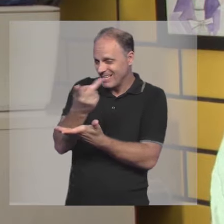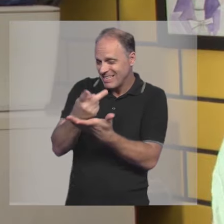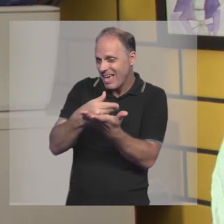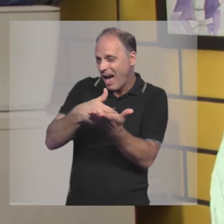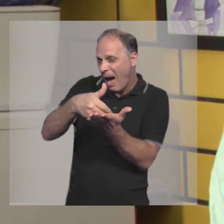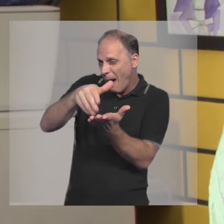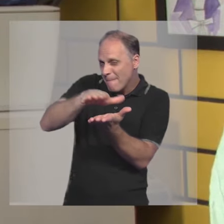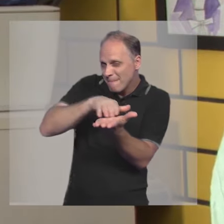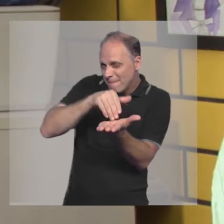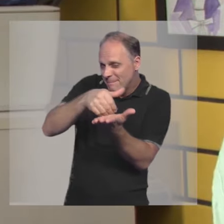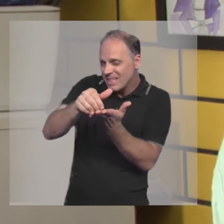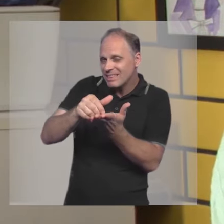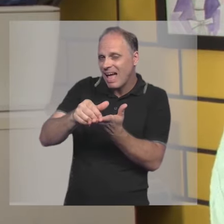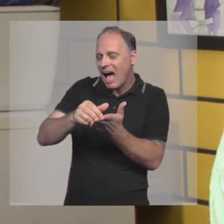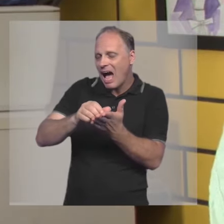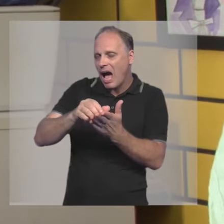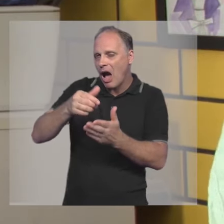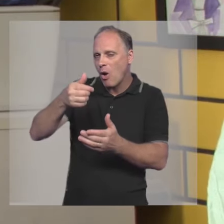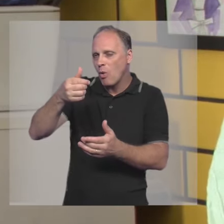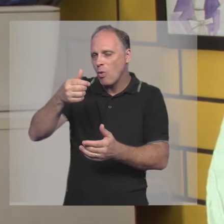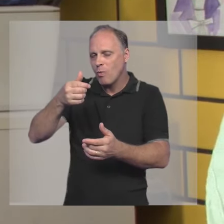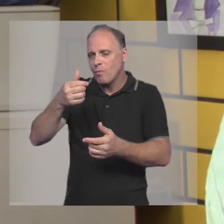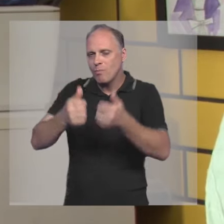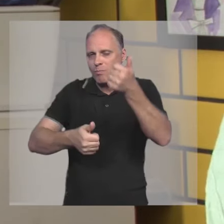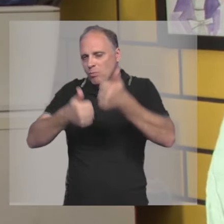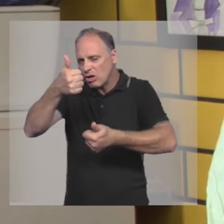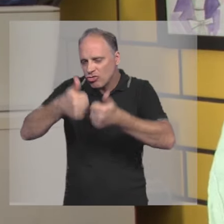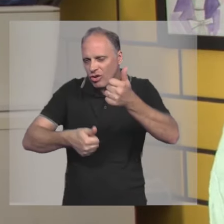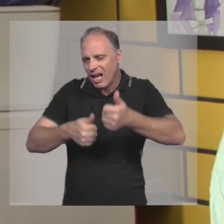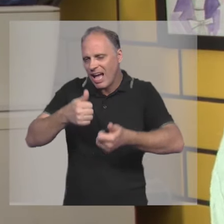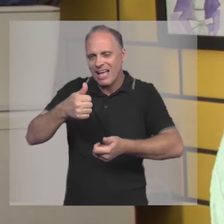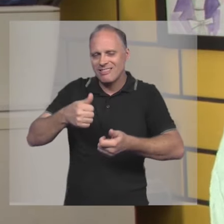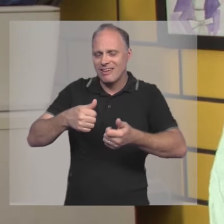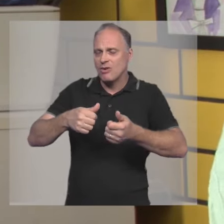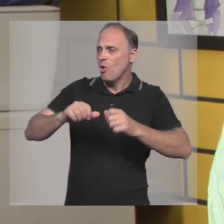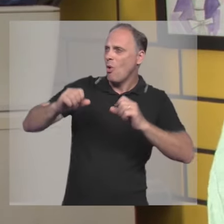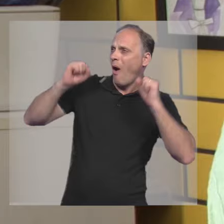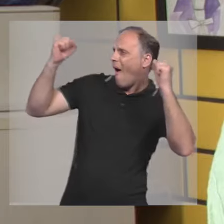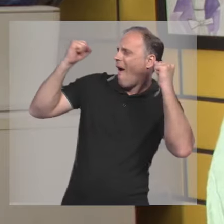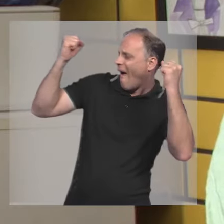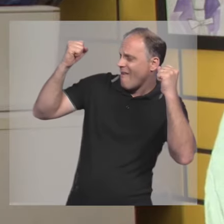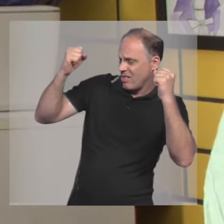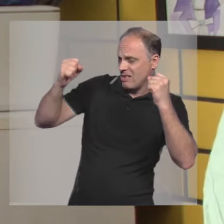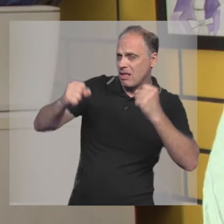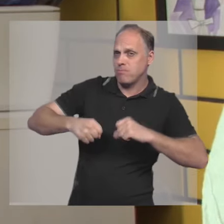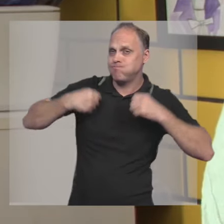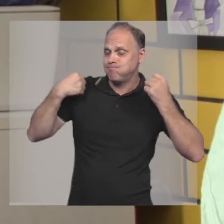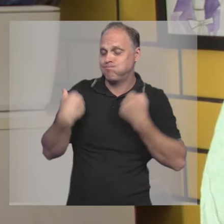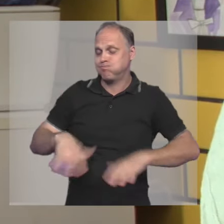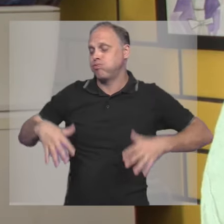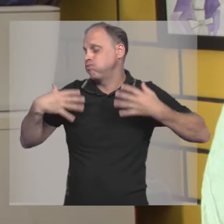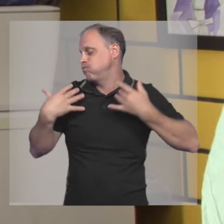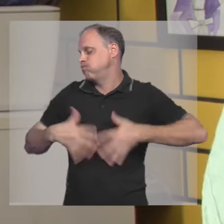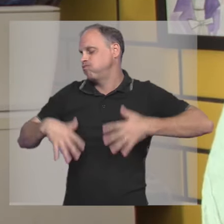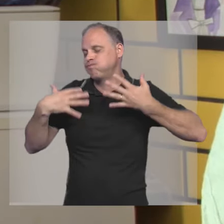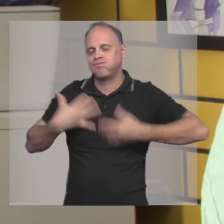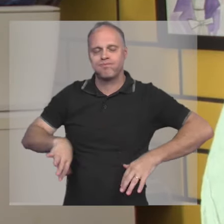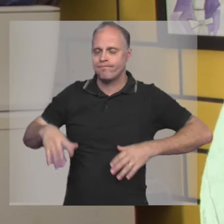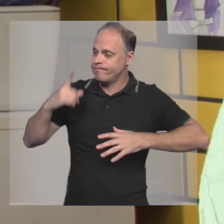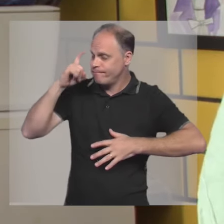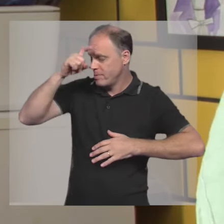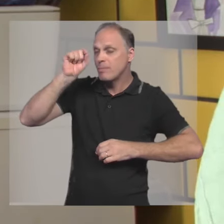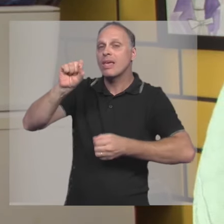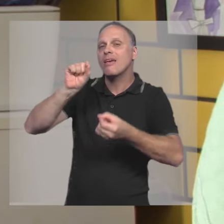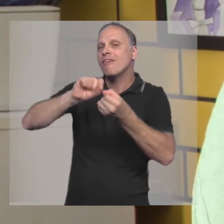ou pintar um lance de futebol, uma torcida, é algo pavoroso para quem vai